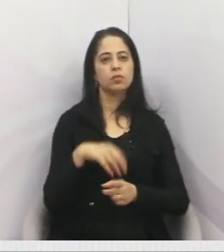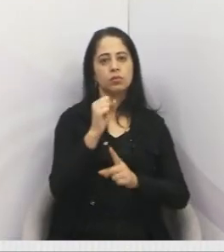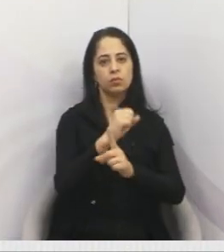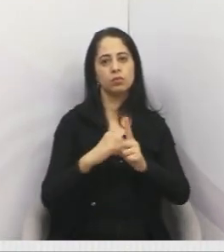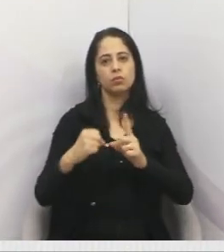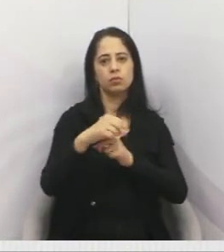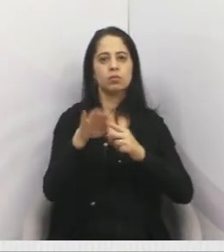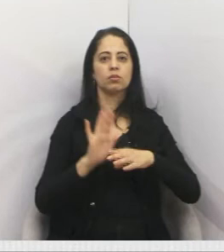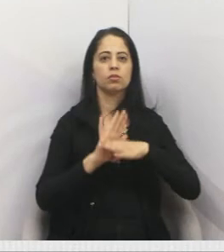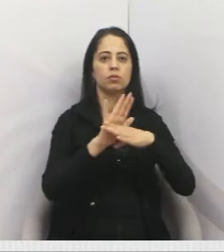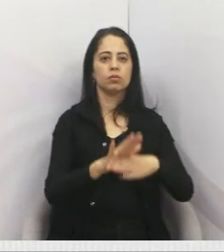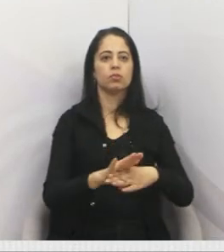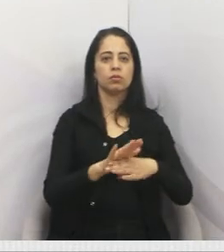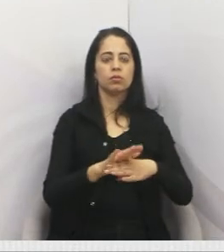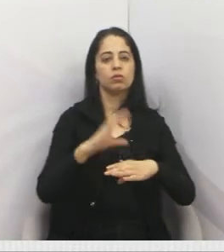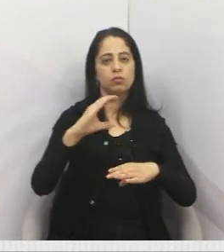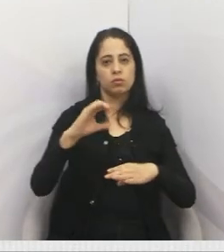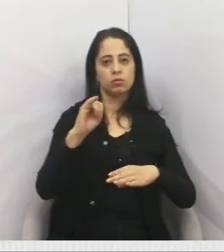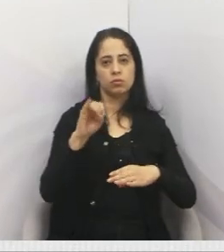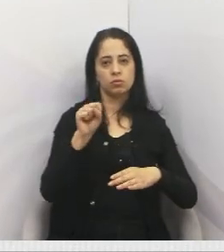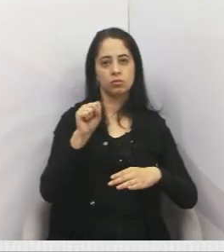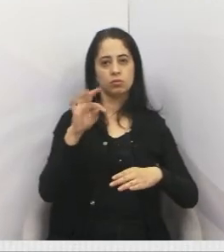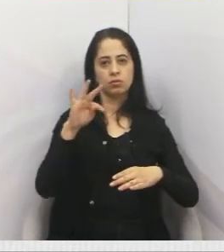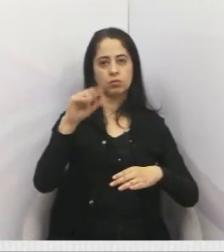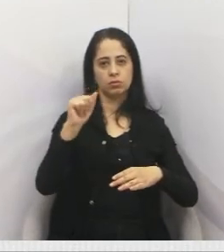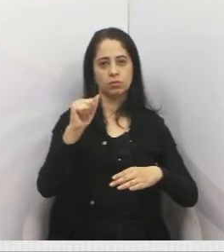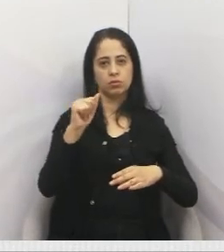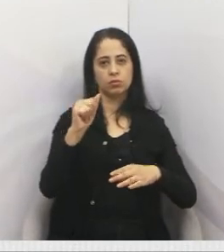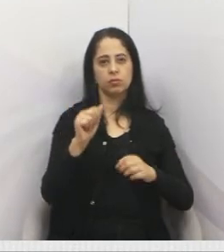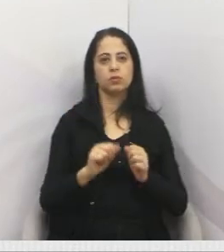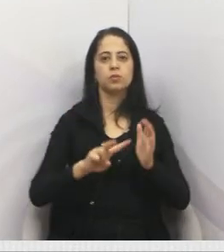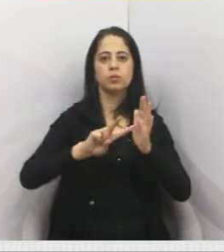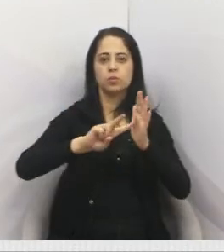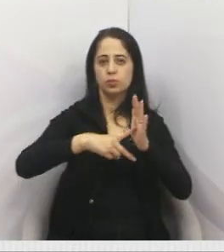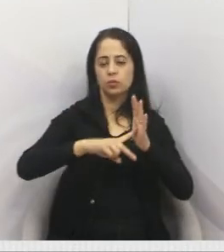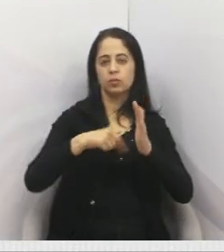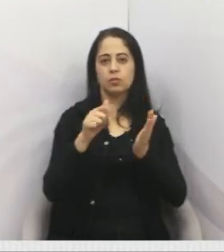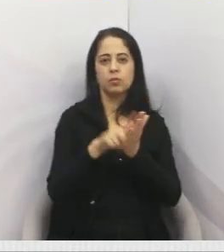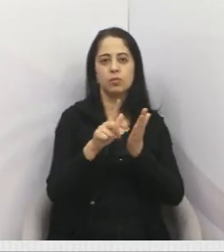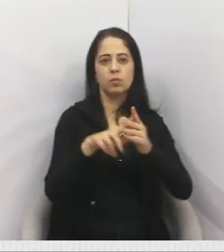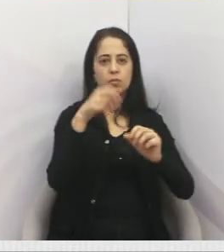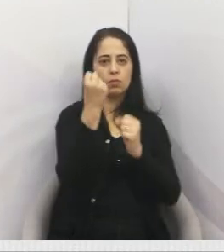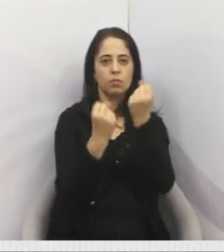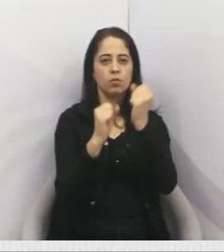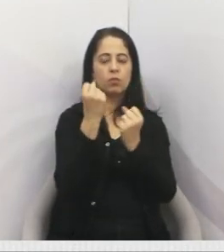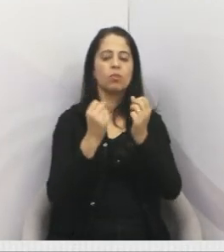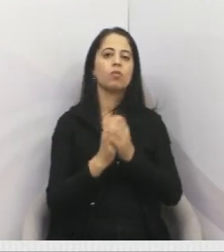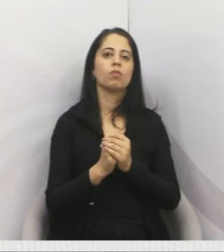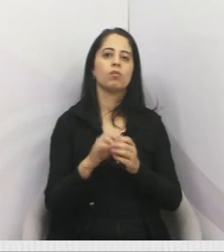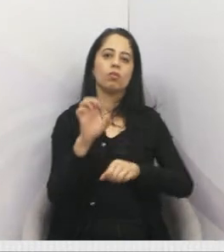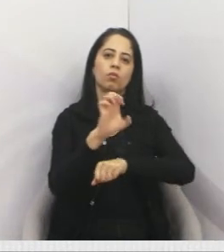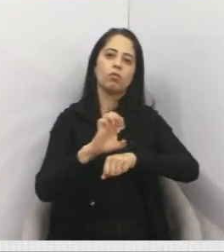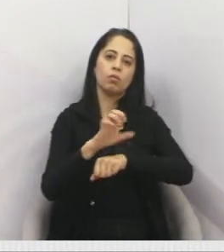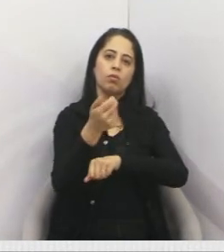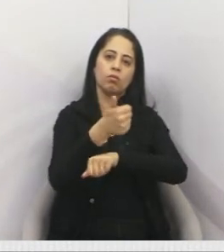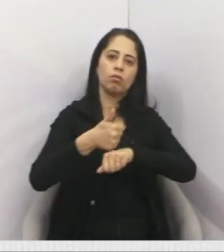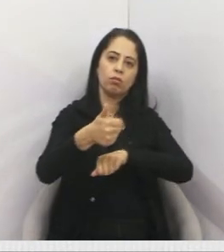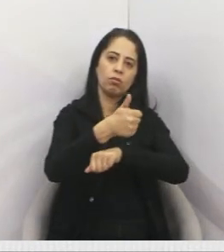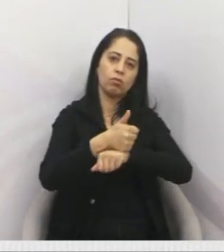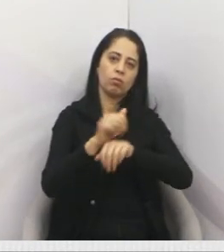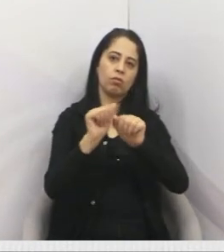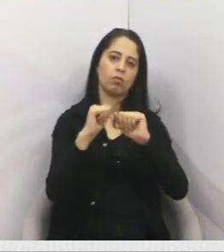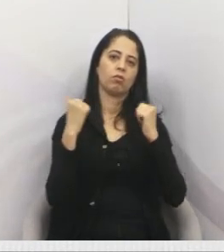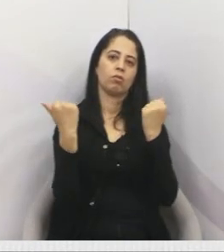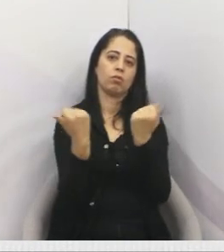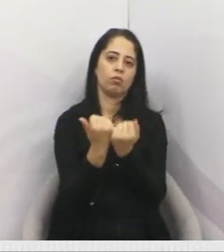Movimentos populares, moradores do Jardim Siesta, entidades de classe, Sindicato dos Papeleiros, empresas ou entidades profissionais,